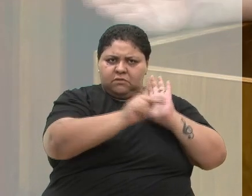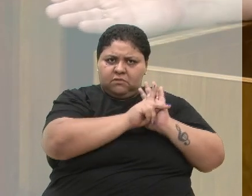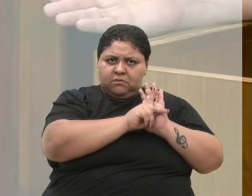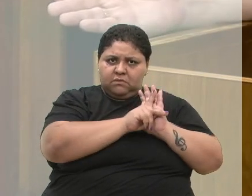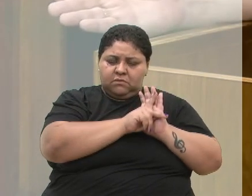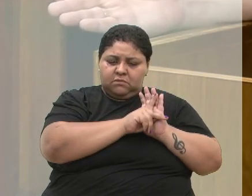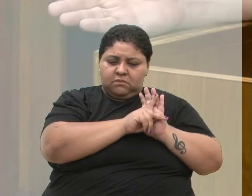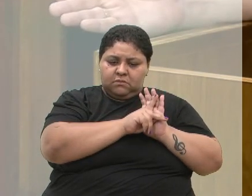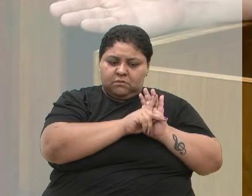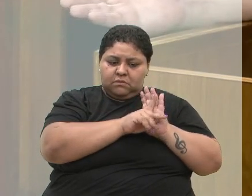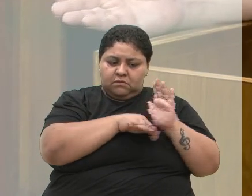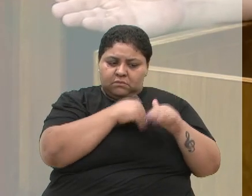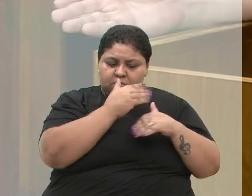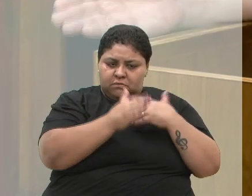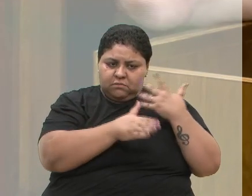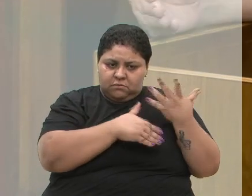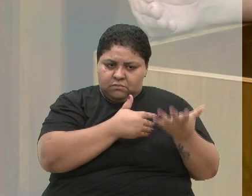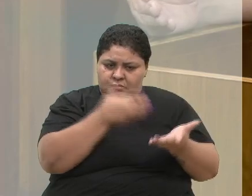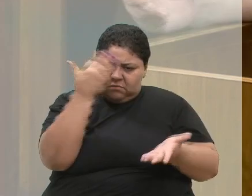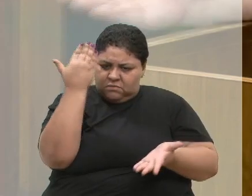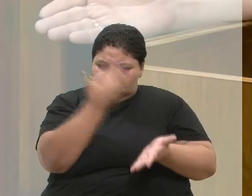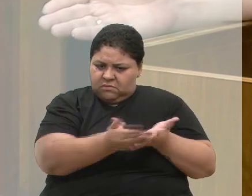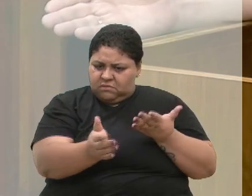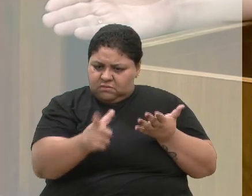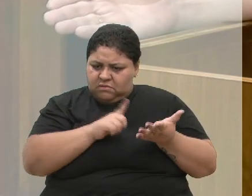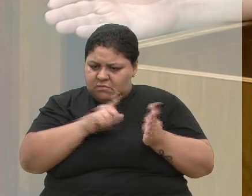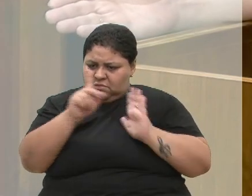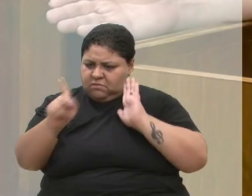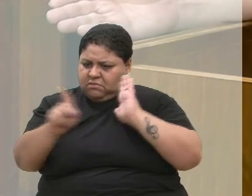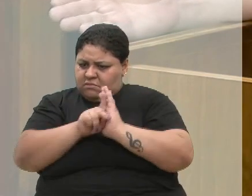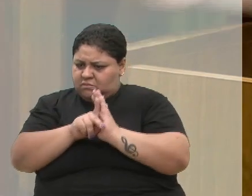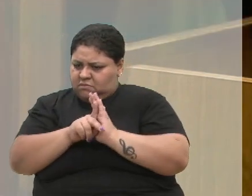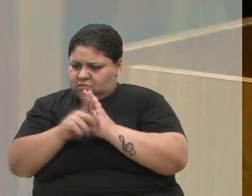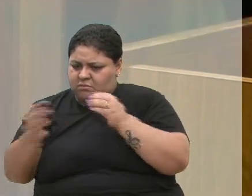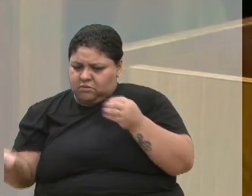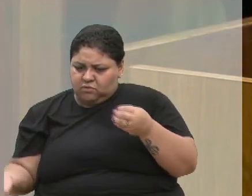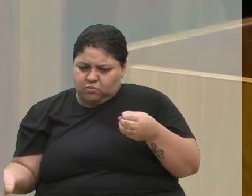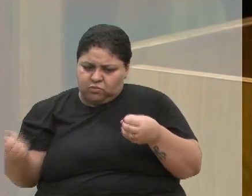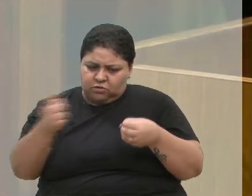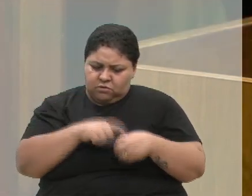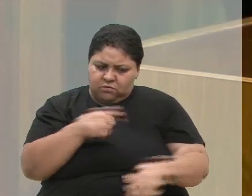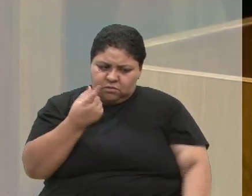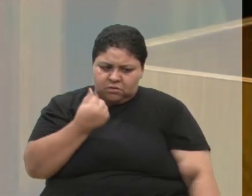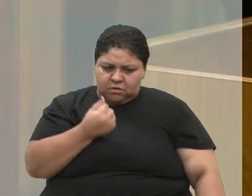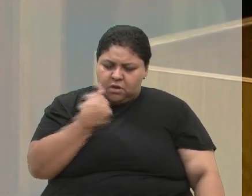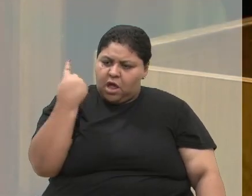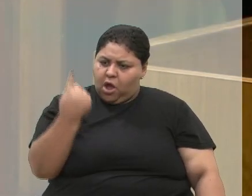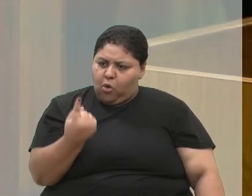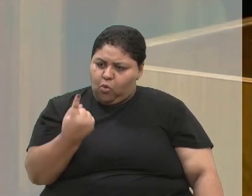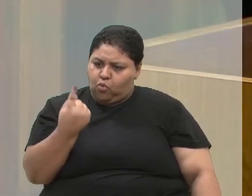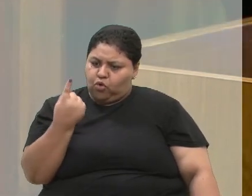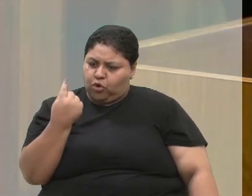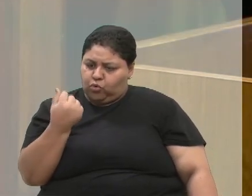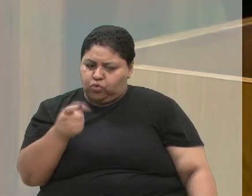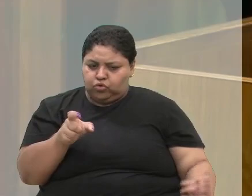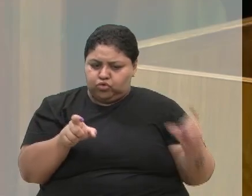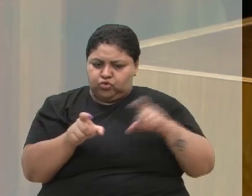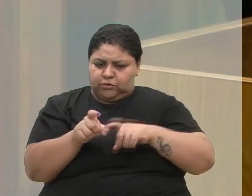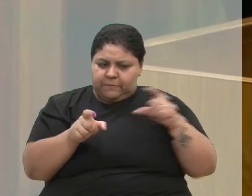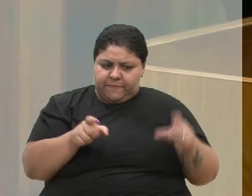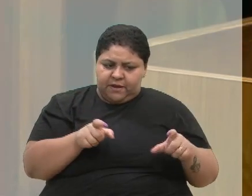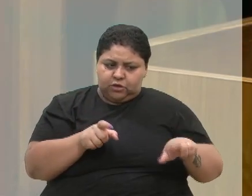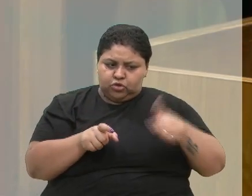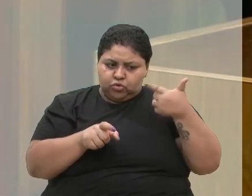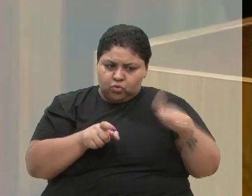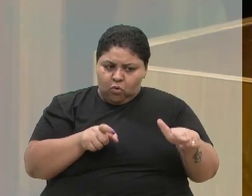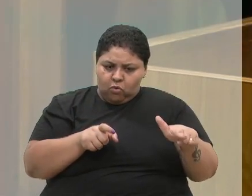aí quando se deixa de fazer se perde, se não tem projeto não pode vir o outro recurso, um recurso depende do outro. Então foi o que foi